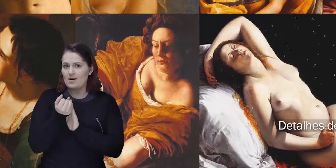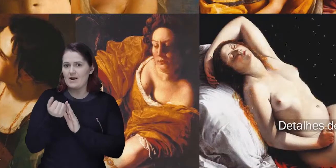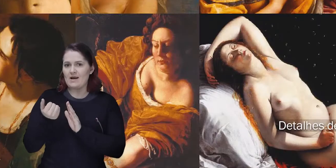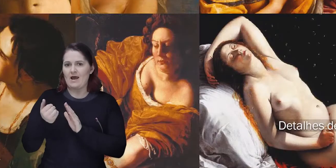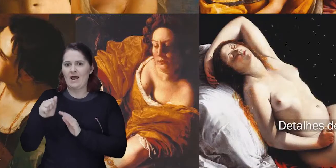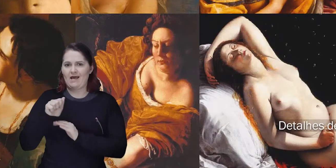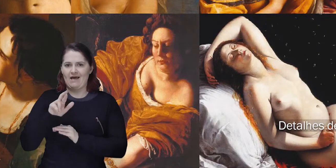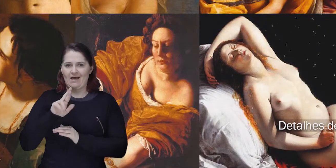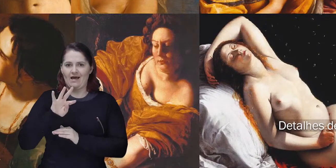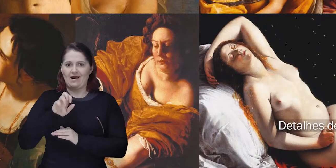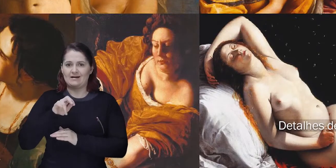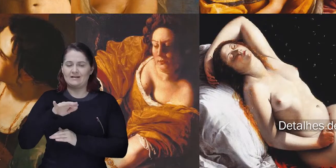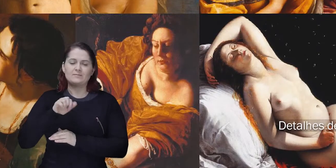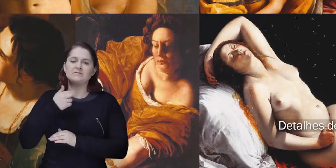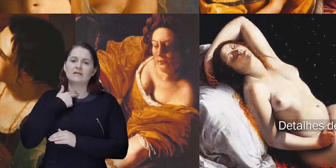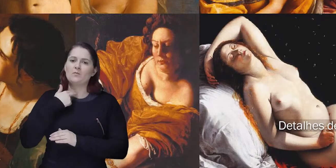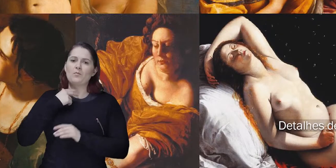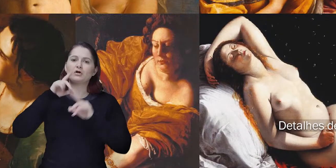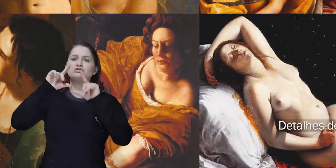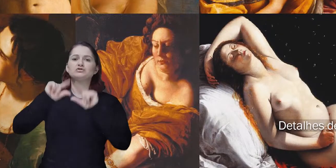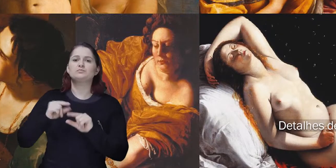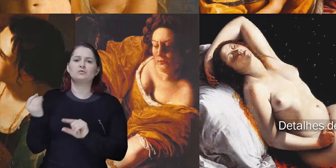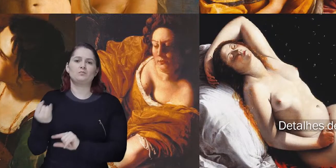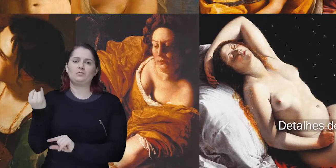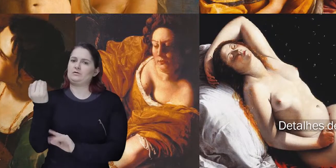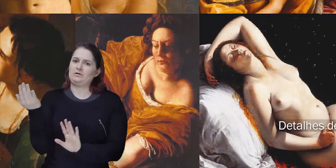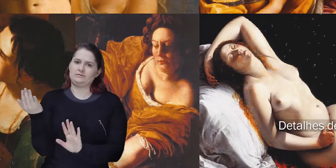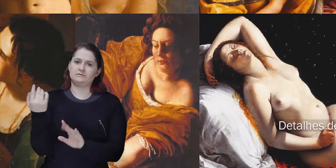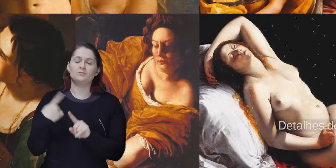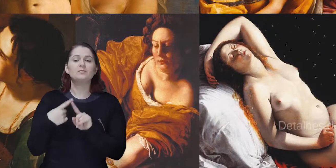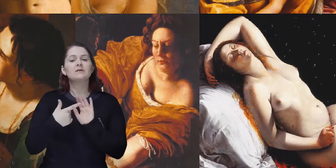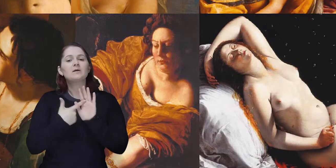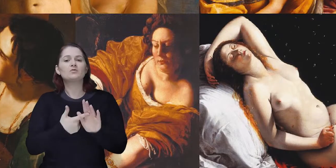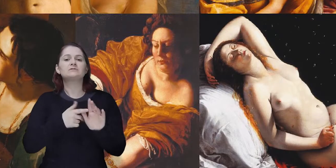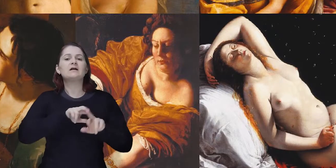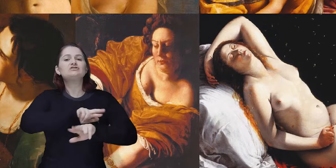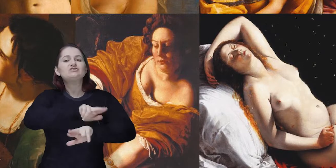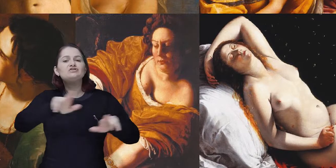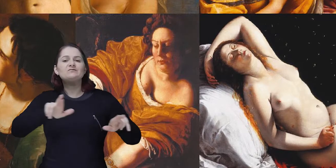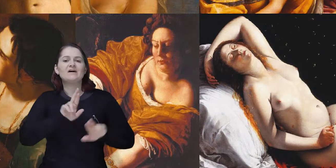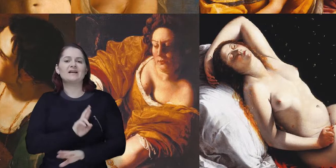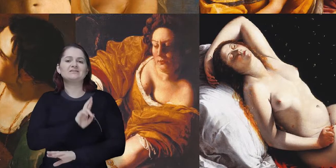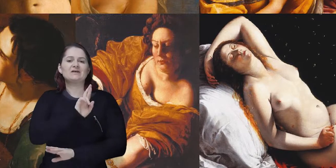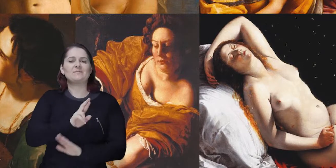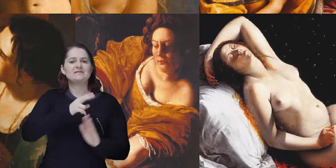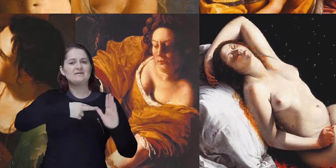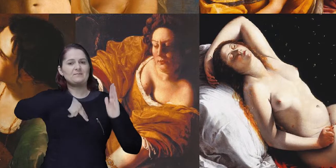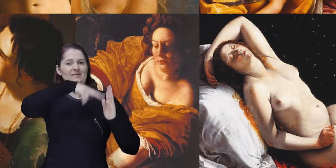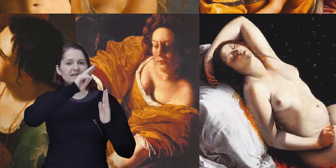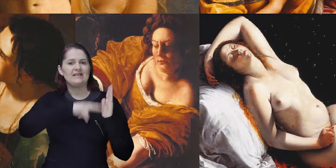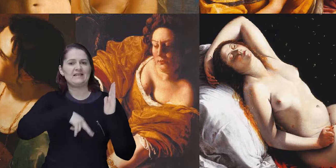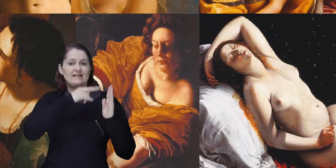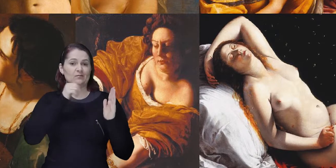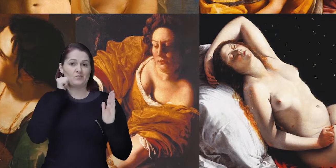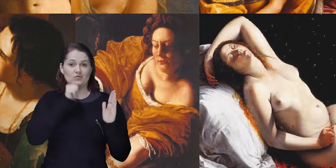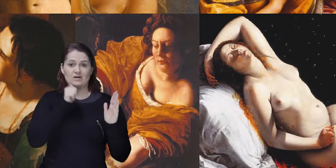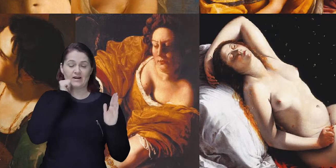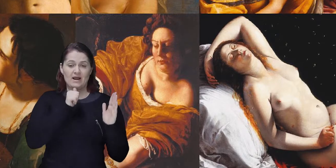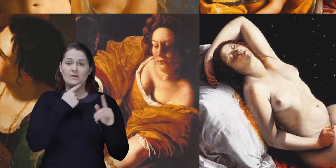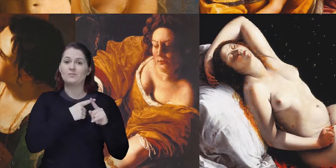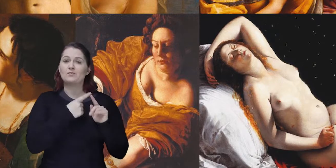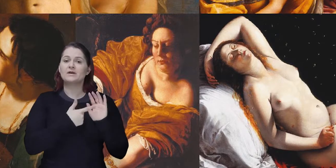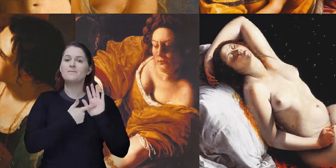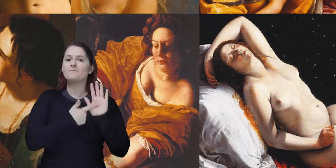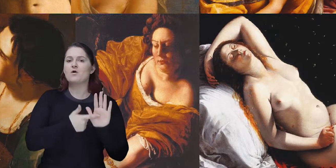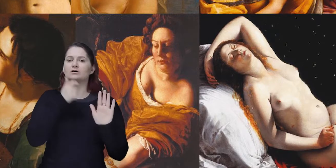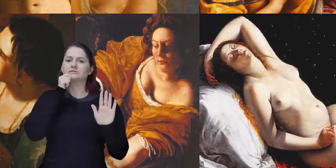reduzido, mas sim entendido em sua complexidade, em sua diversidade de representações, que ora são representações